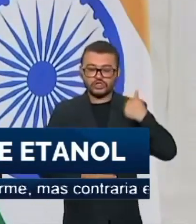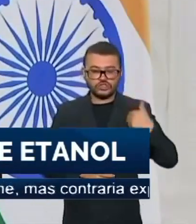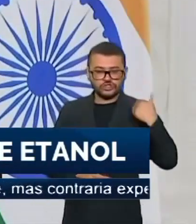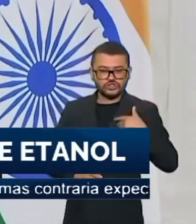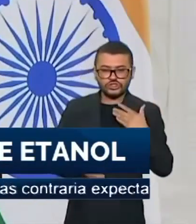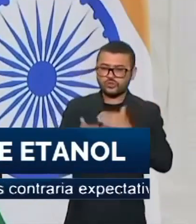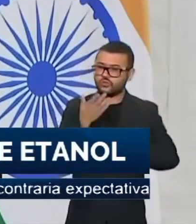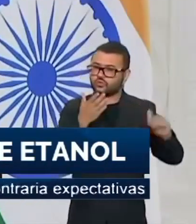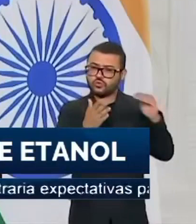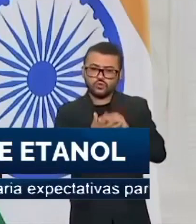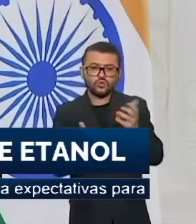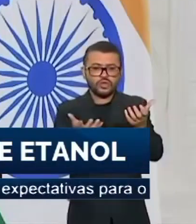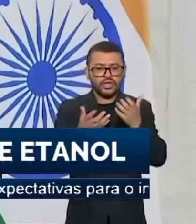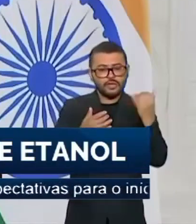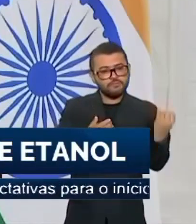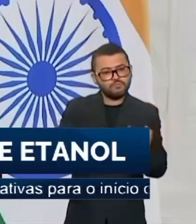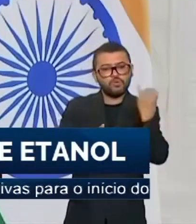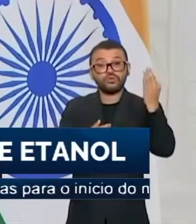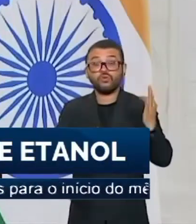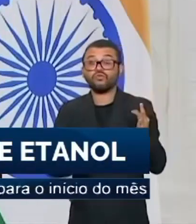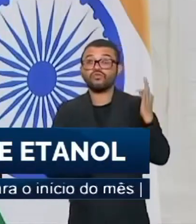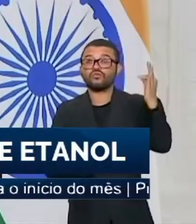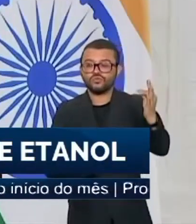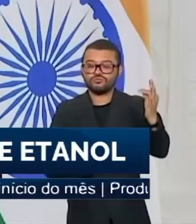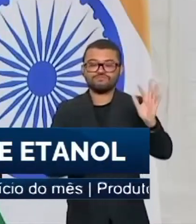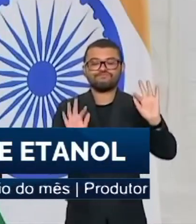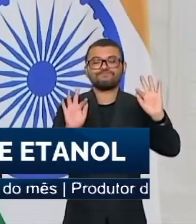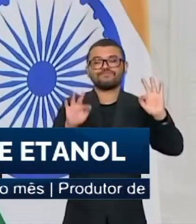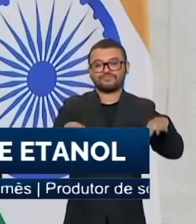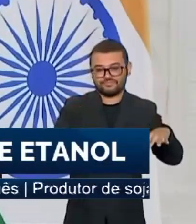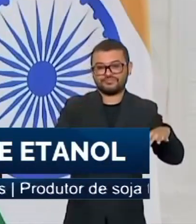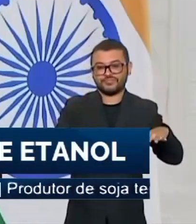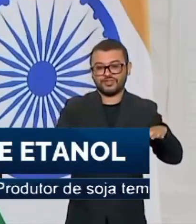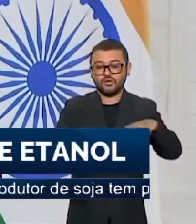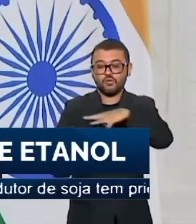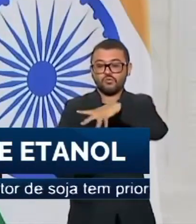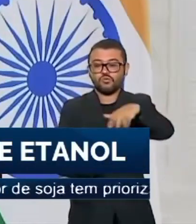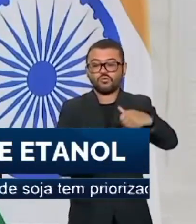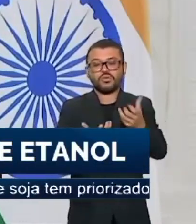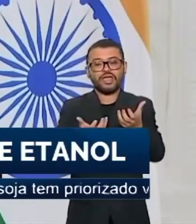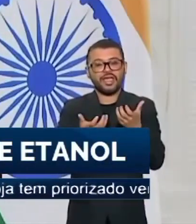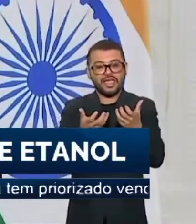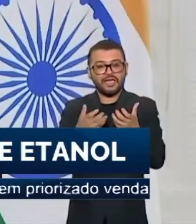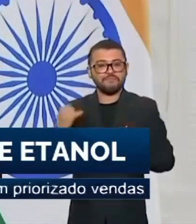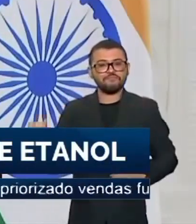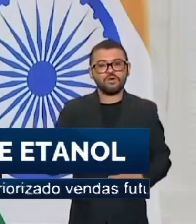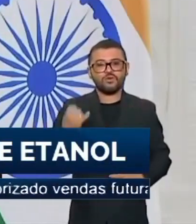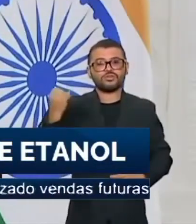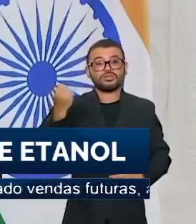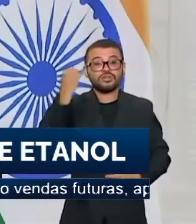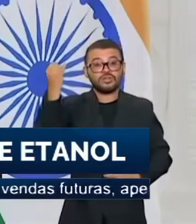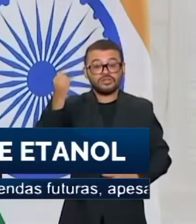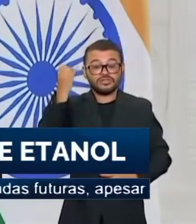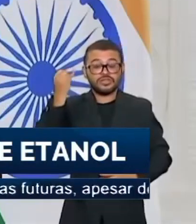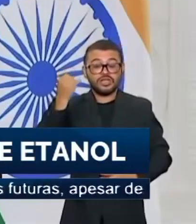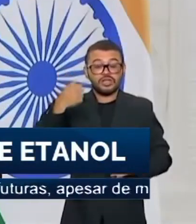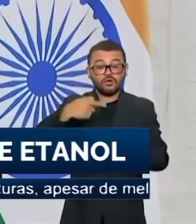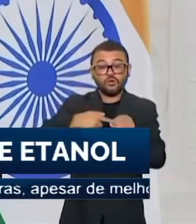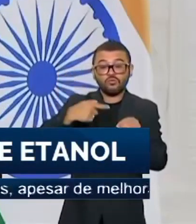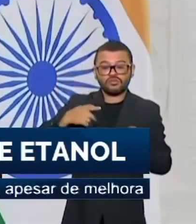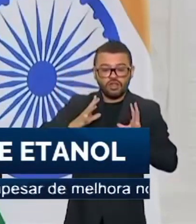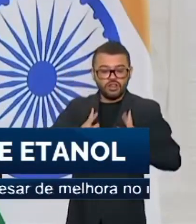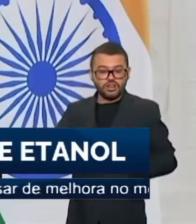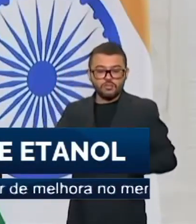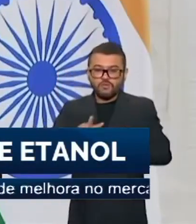muito importante para o nosso futuro. Finalmente, o mundo está se dando conta de que os biocombustíveis